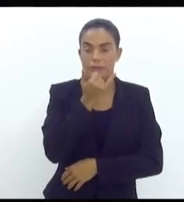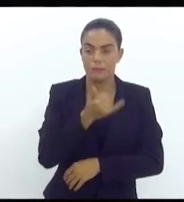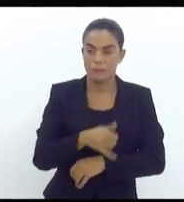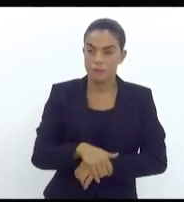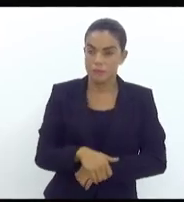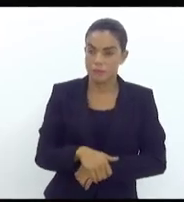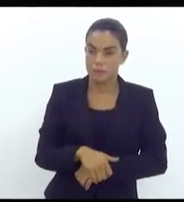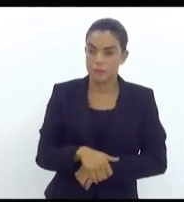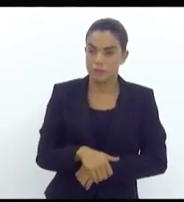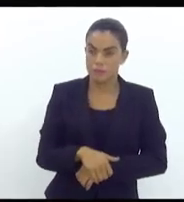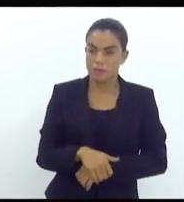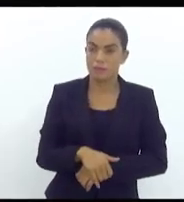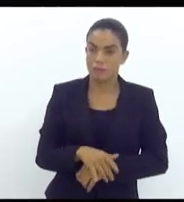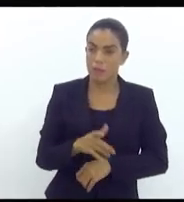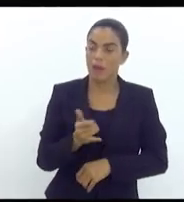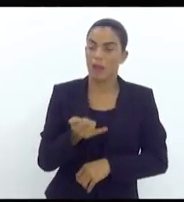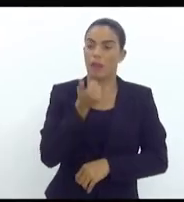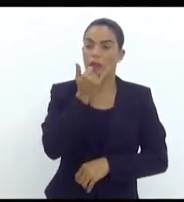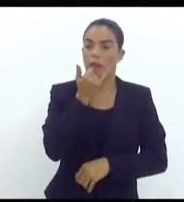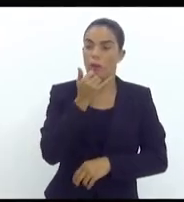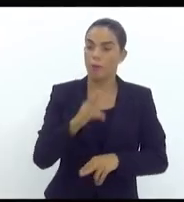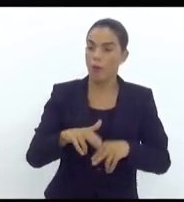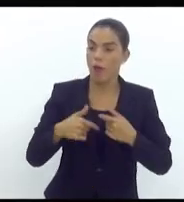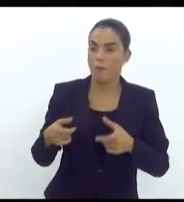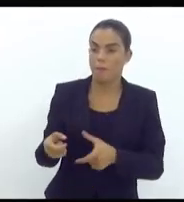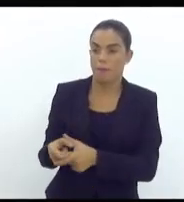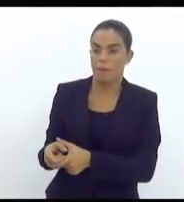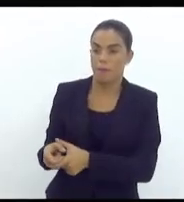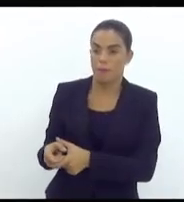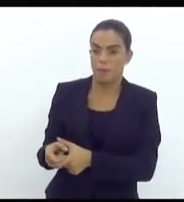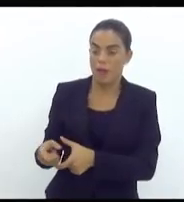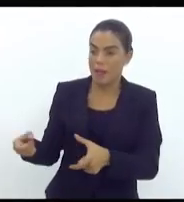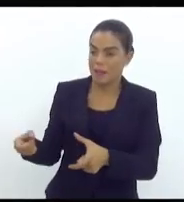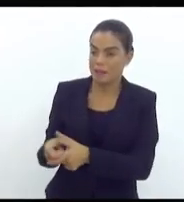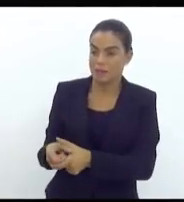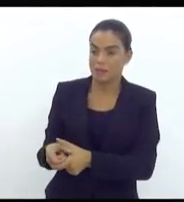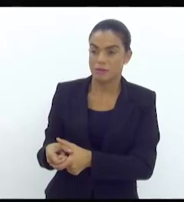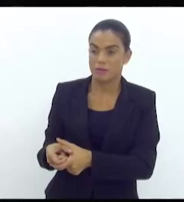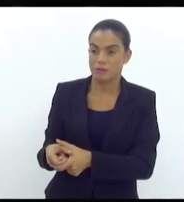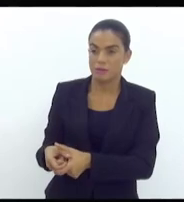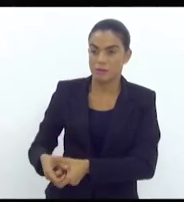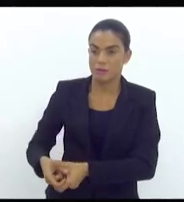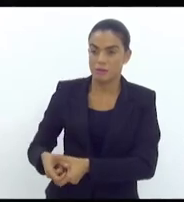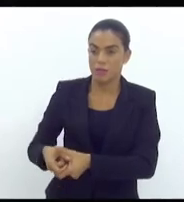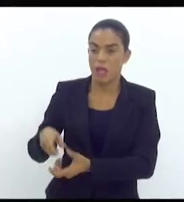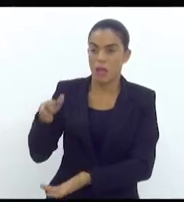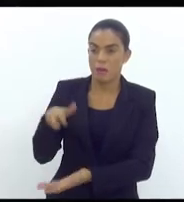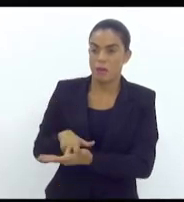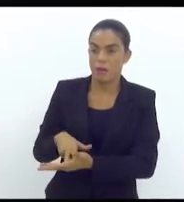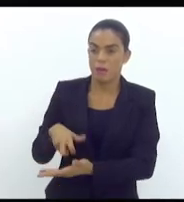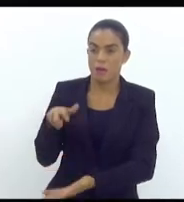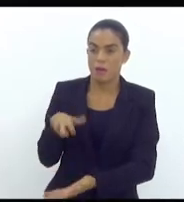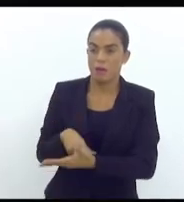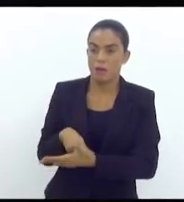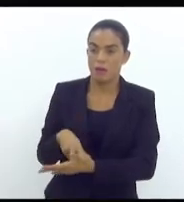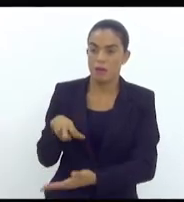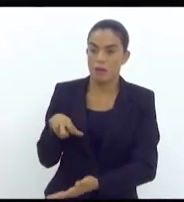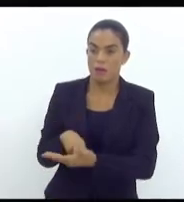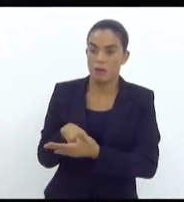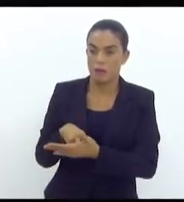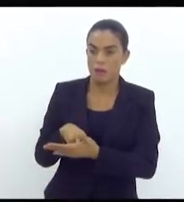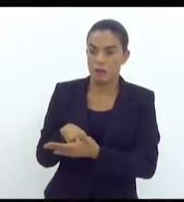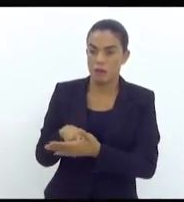esses erros são cometidos pelo uma minoria e essa minoria é punida com Rigor da